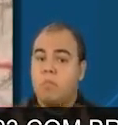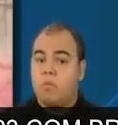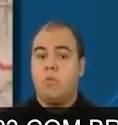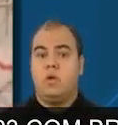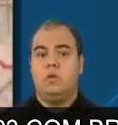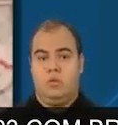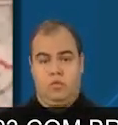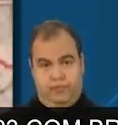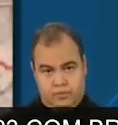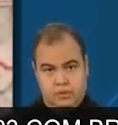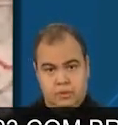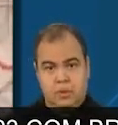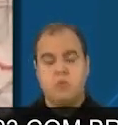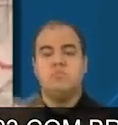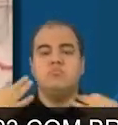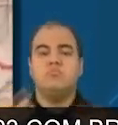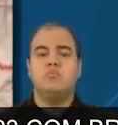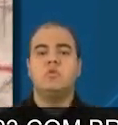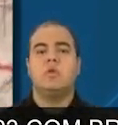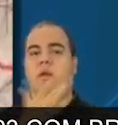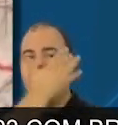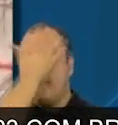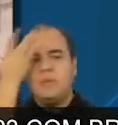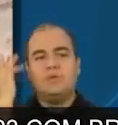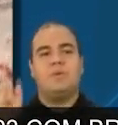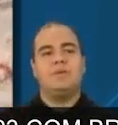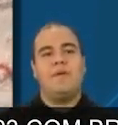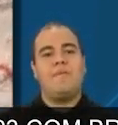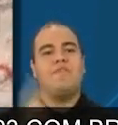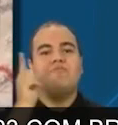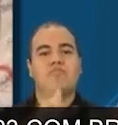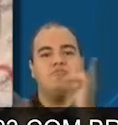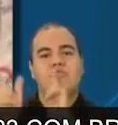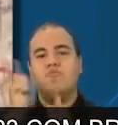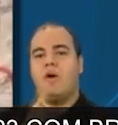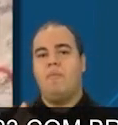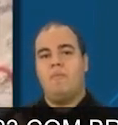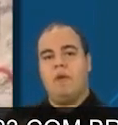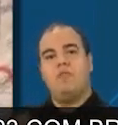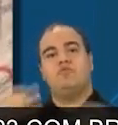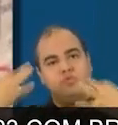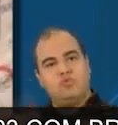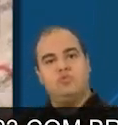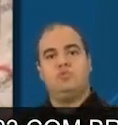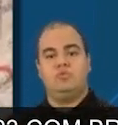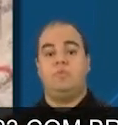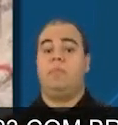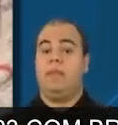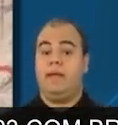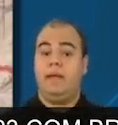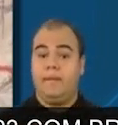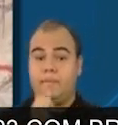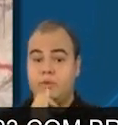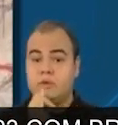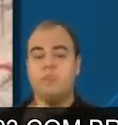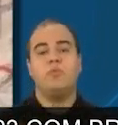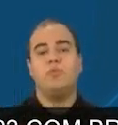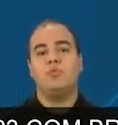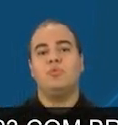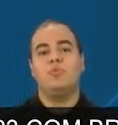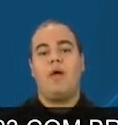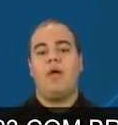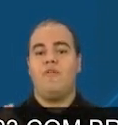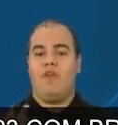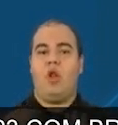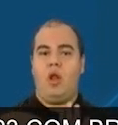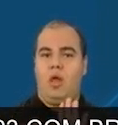tem isso, com certeza os usuários também vão ganhar e vão ter um preço mais justo. Aqui, por exemplo, não tem aquela tarifa dinâmica.